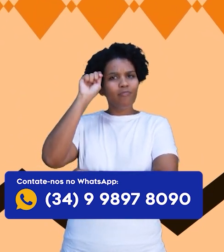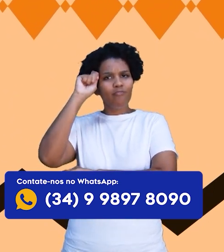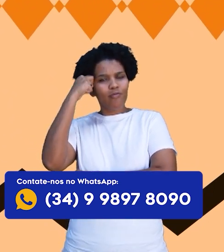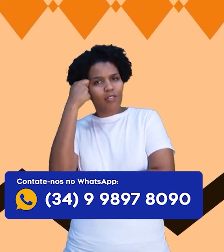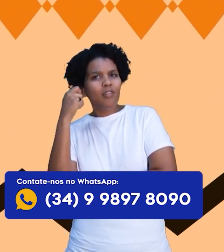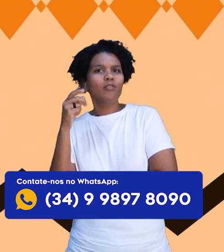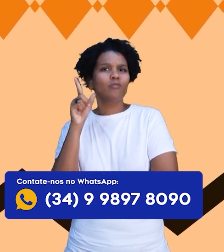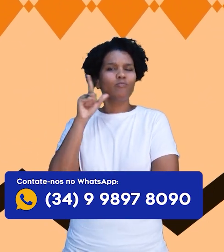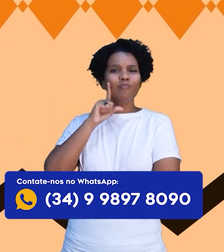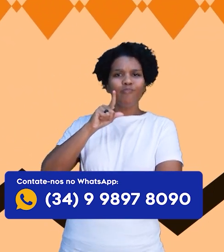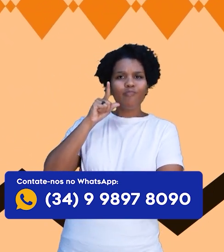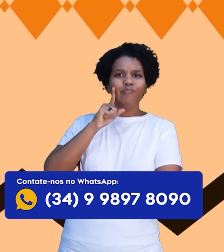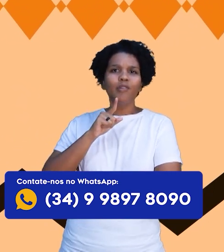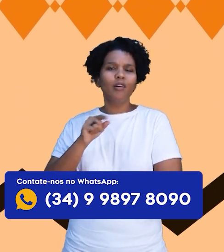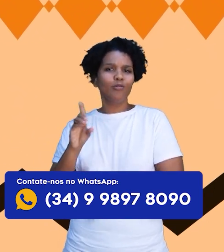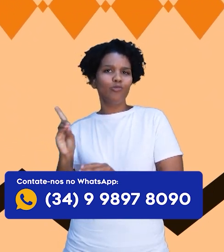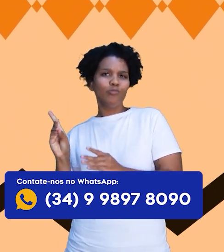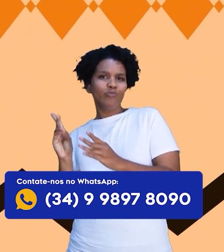a